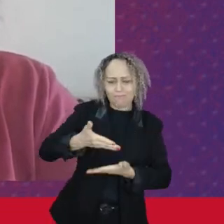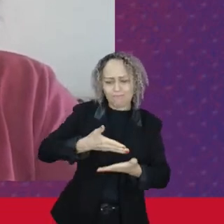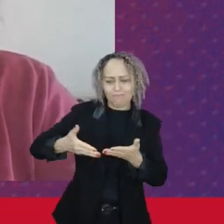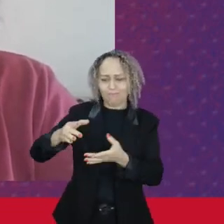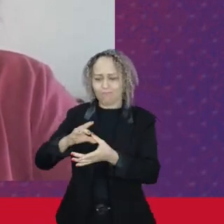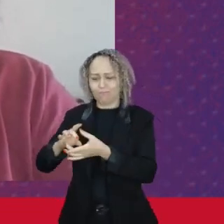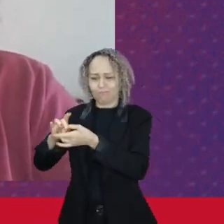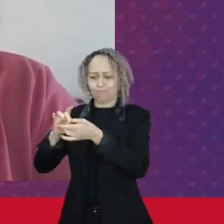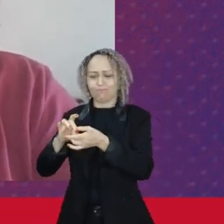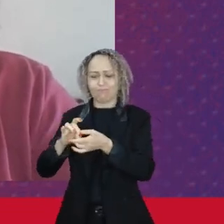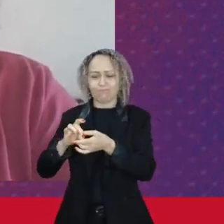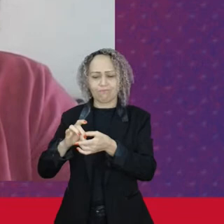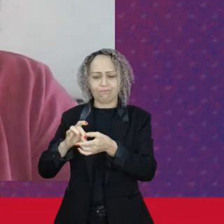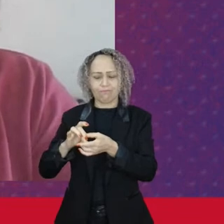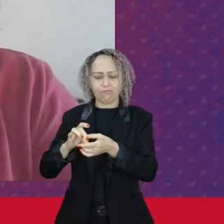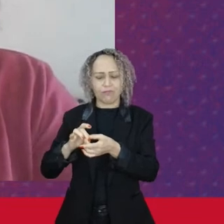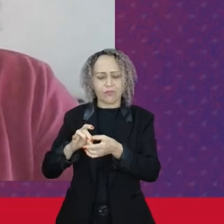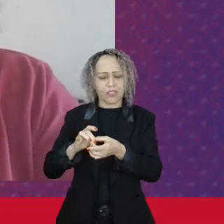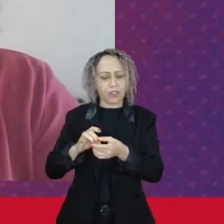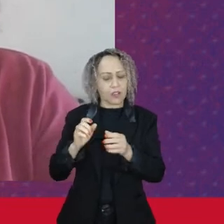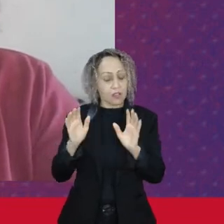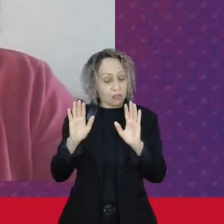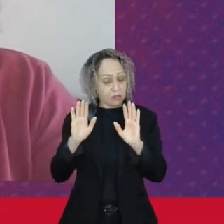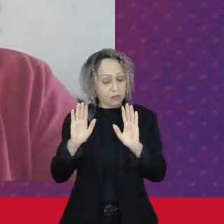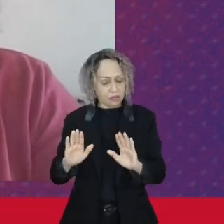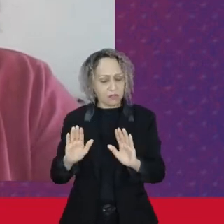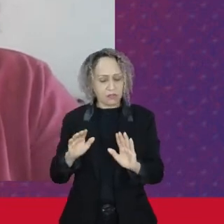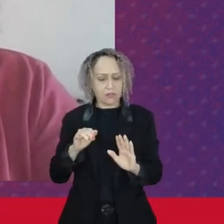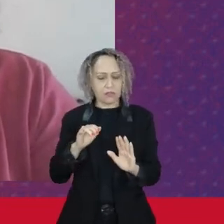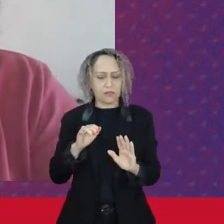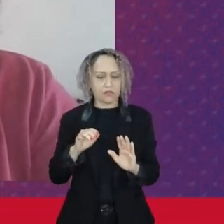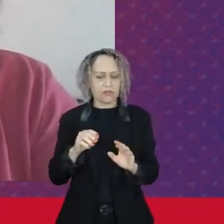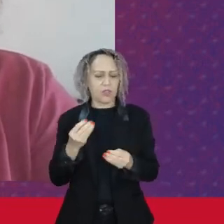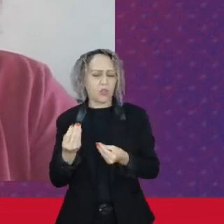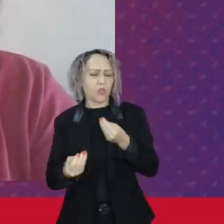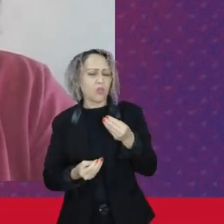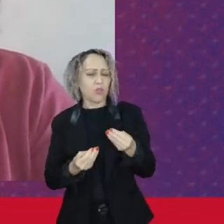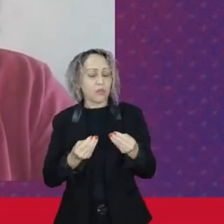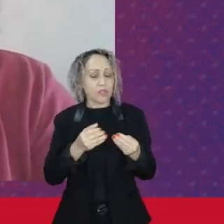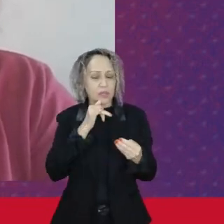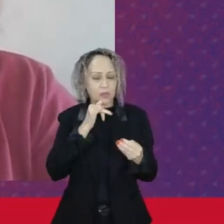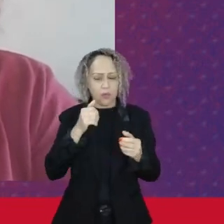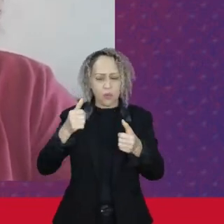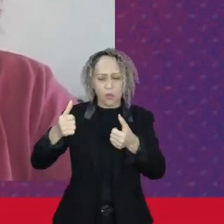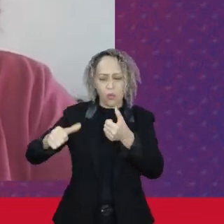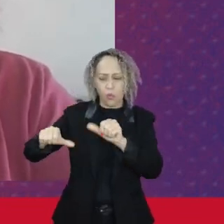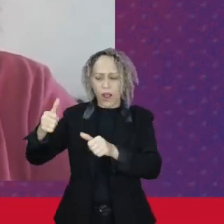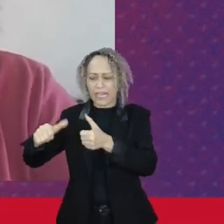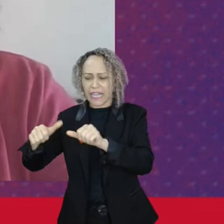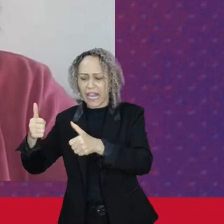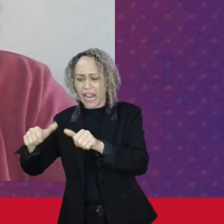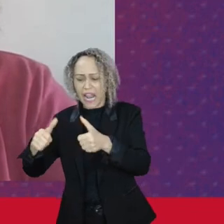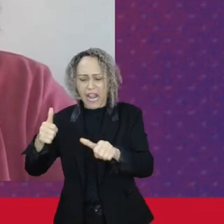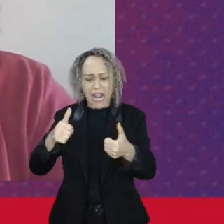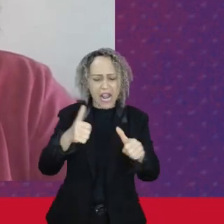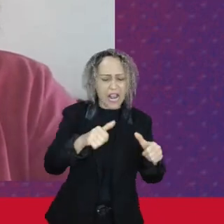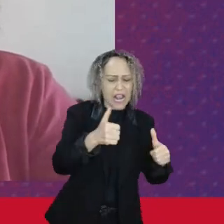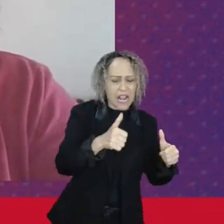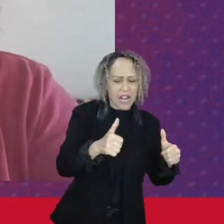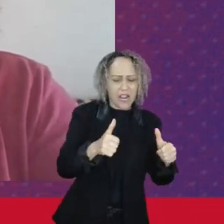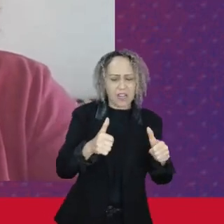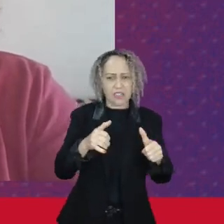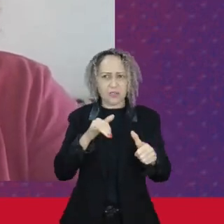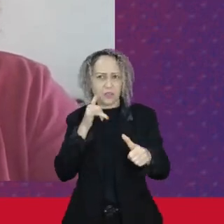análise sem que você considere digamos, a interferência, a intersecção das